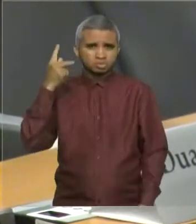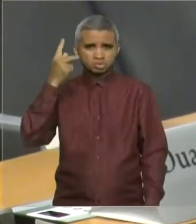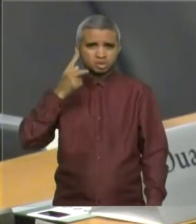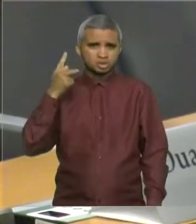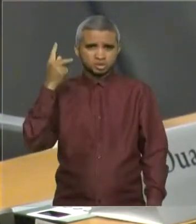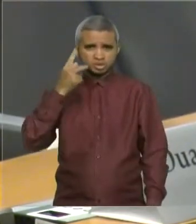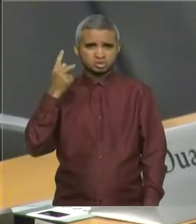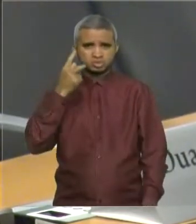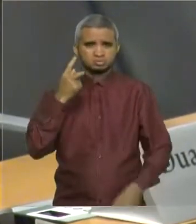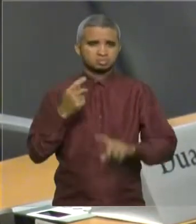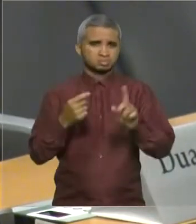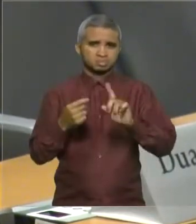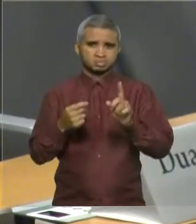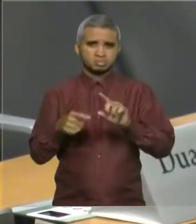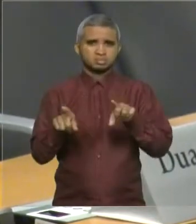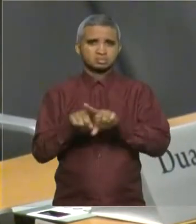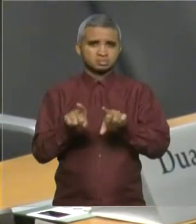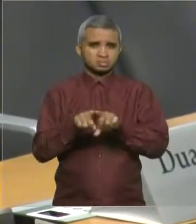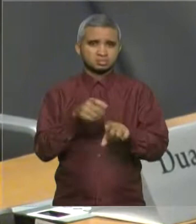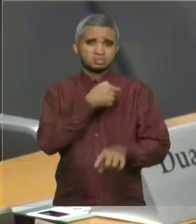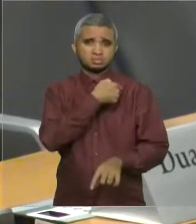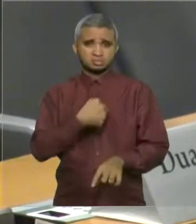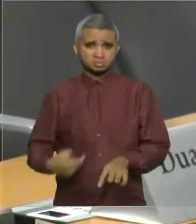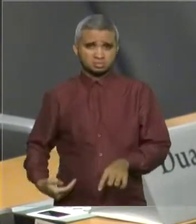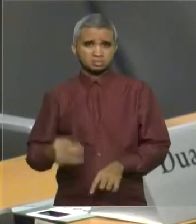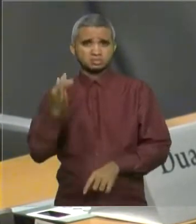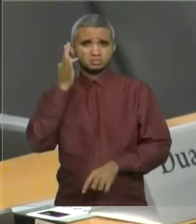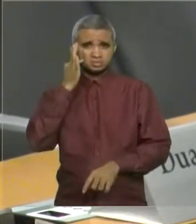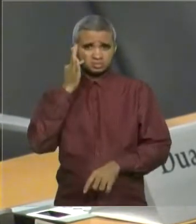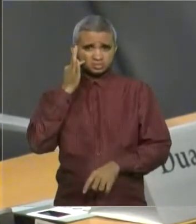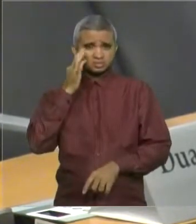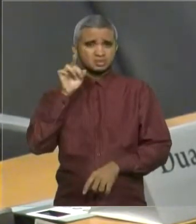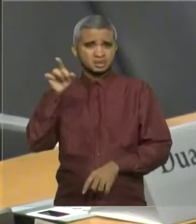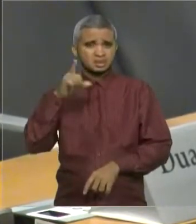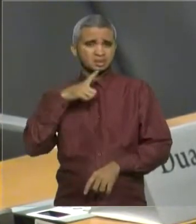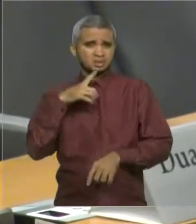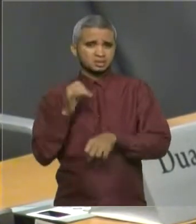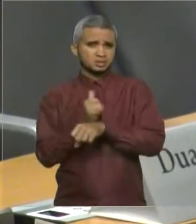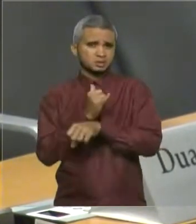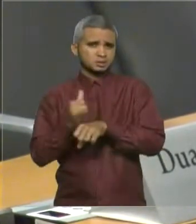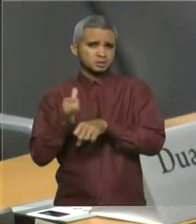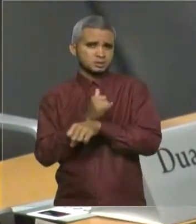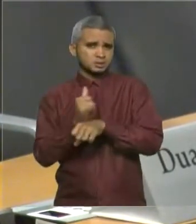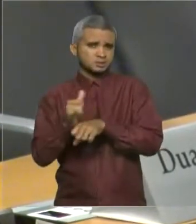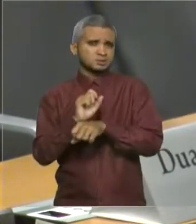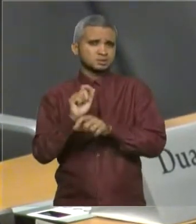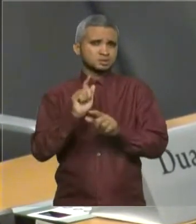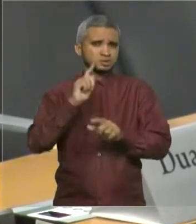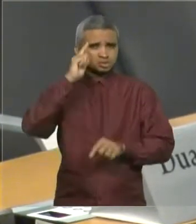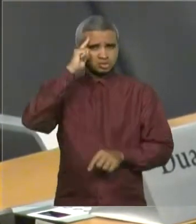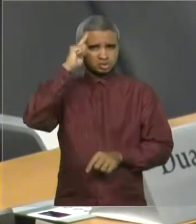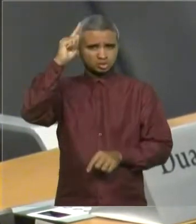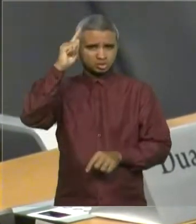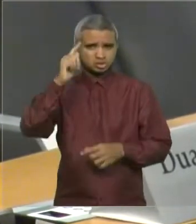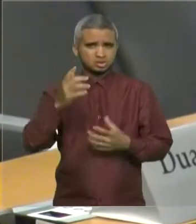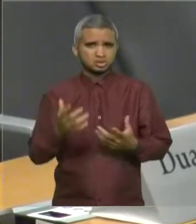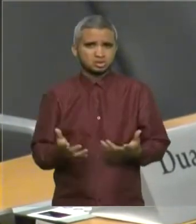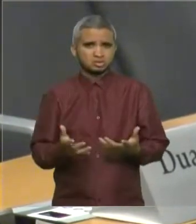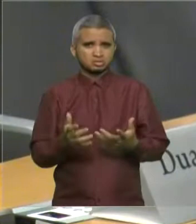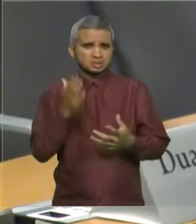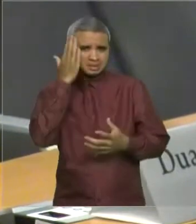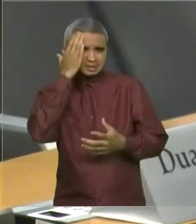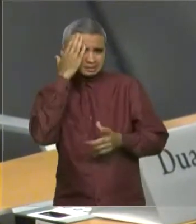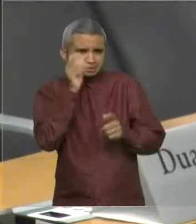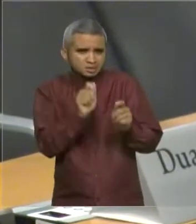Dino, de fazer cada vez mais com bem menos, a capacidade de gestão também do secretário Carlos Lula, da